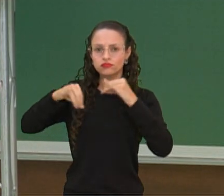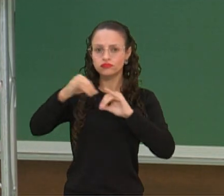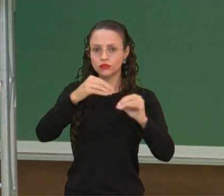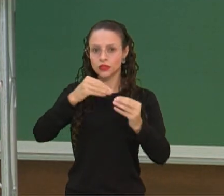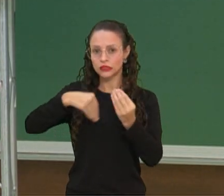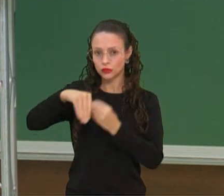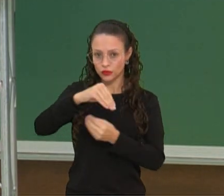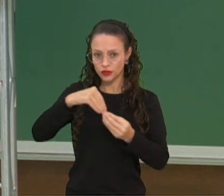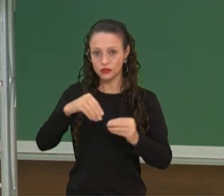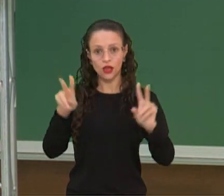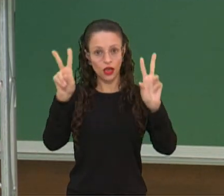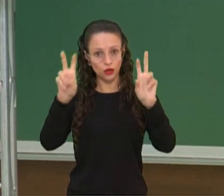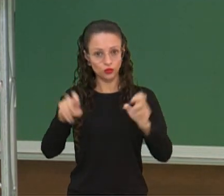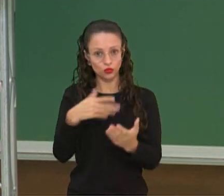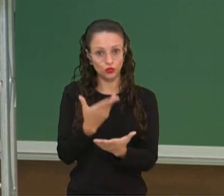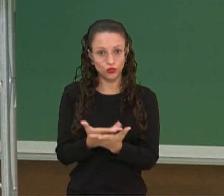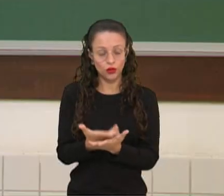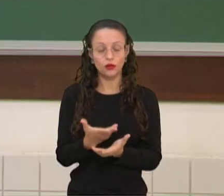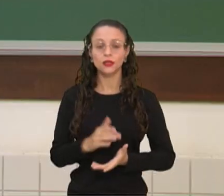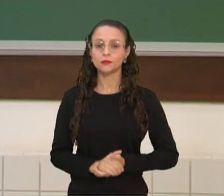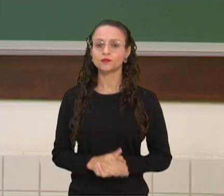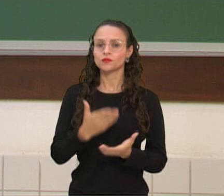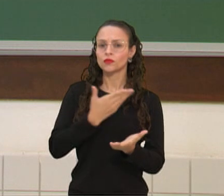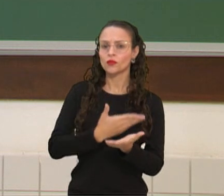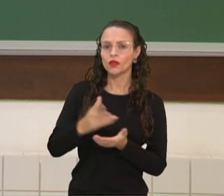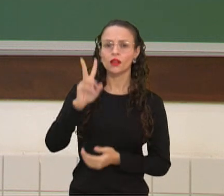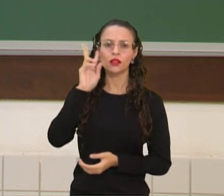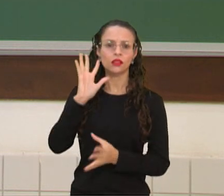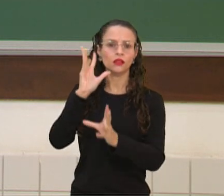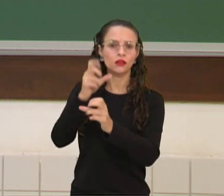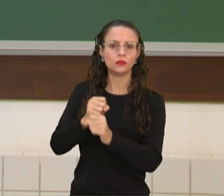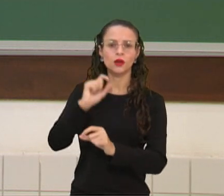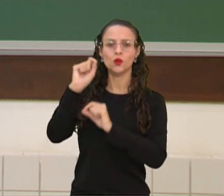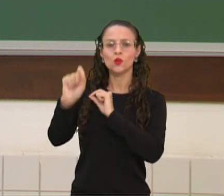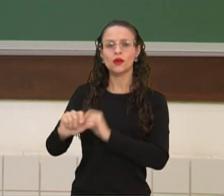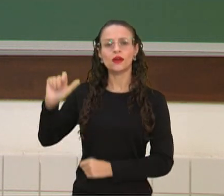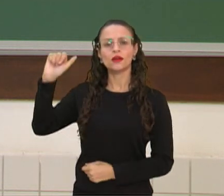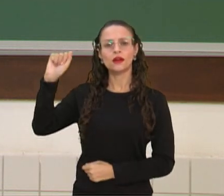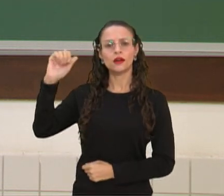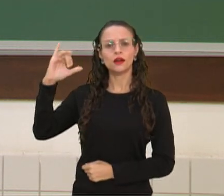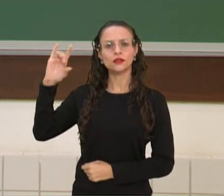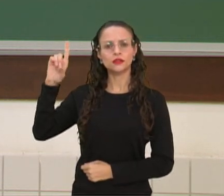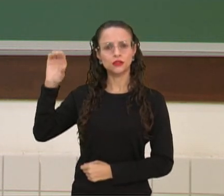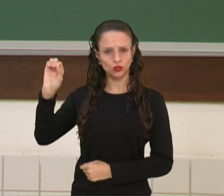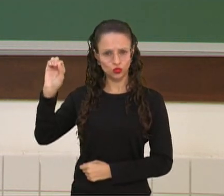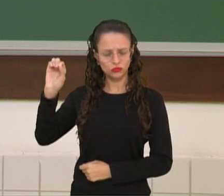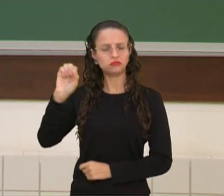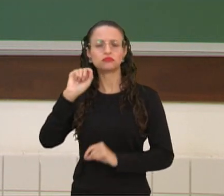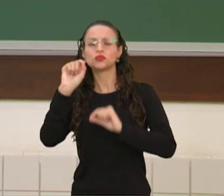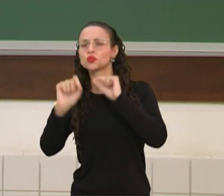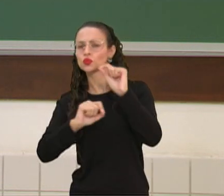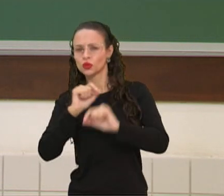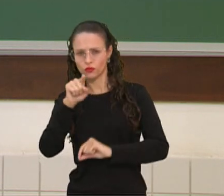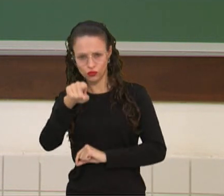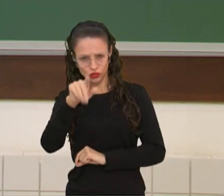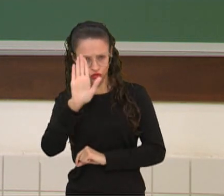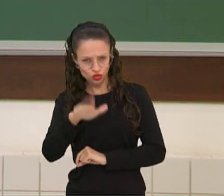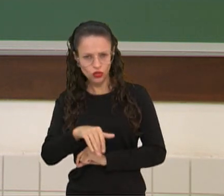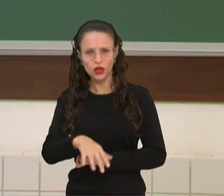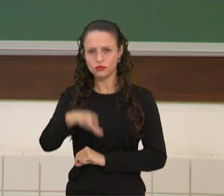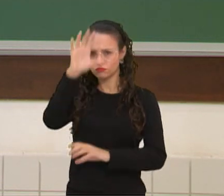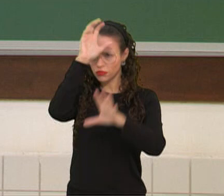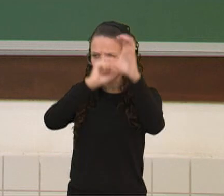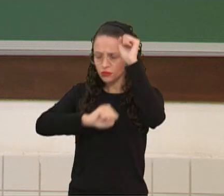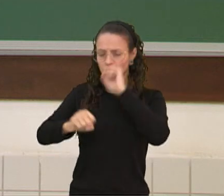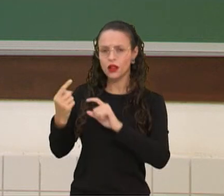nossa aula. Então, para começar, vamos relembrar um pouquinho o que é ácido. Vocês aprenderam um pouco sobre isso, tiveram esse